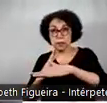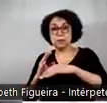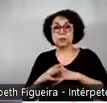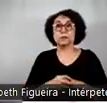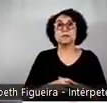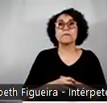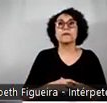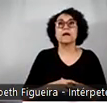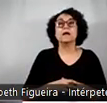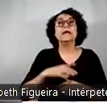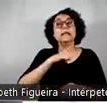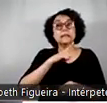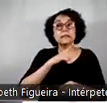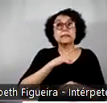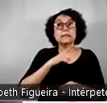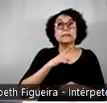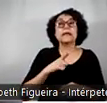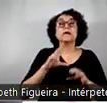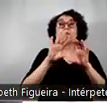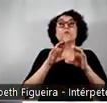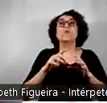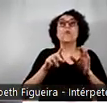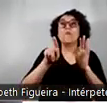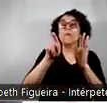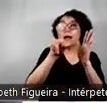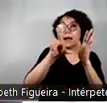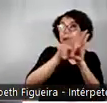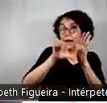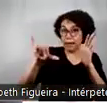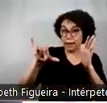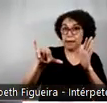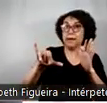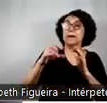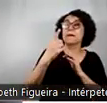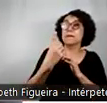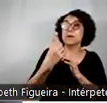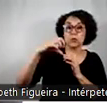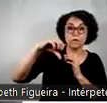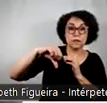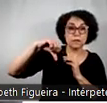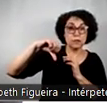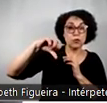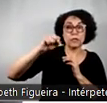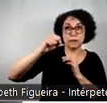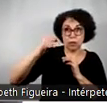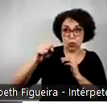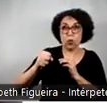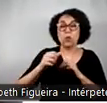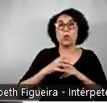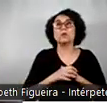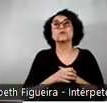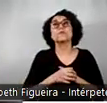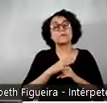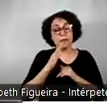de 88, né, que é a garantia, né, de cuidado e tratamento, né? A gente tem aí a promulgação de